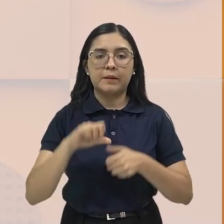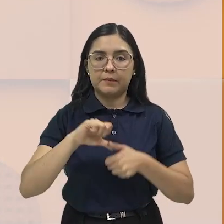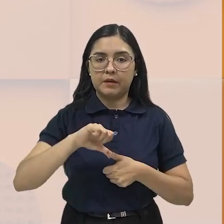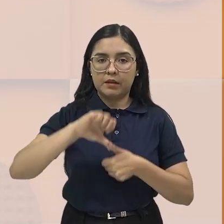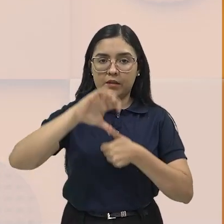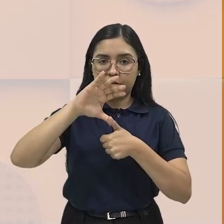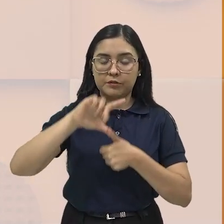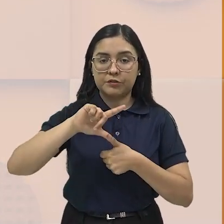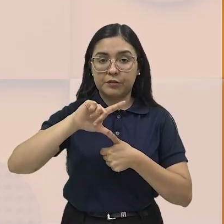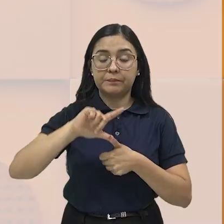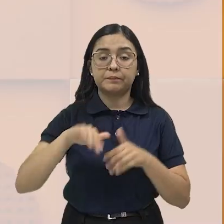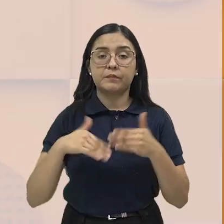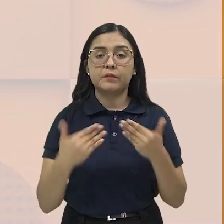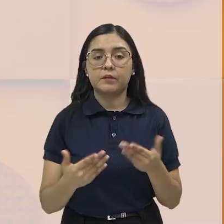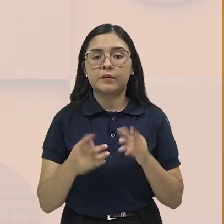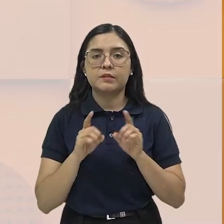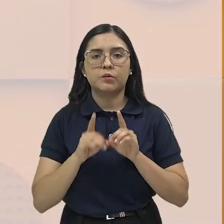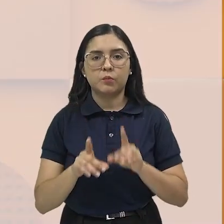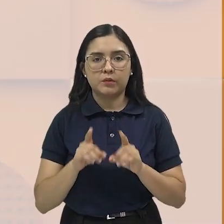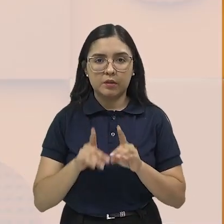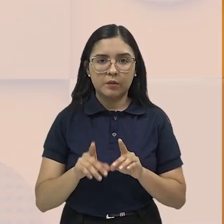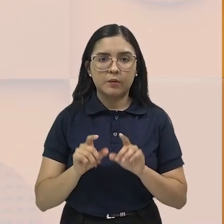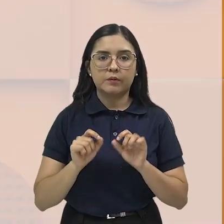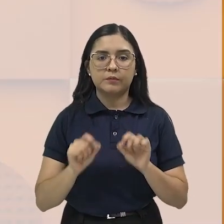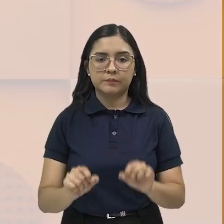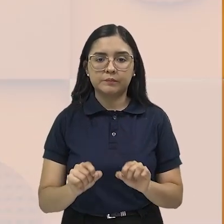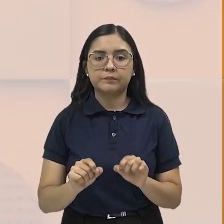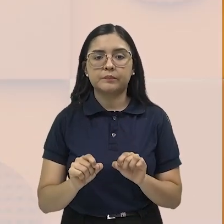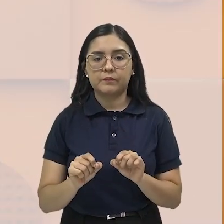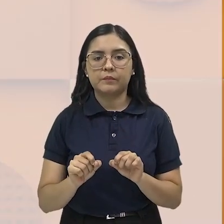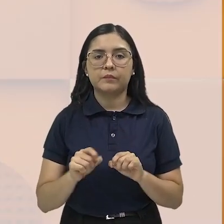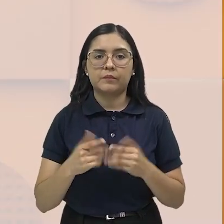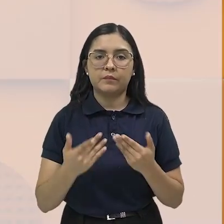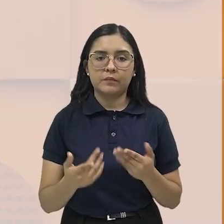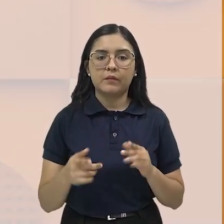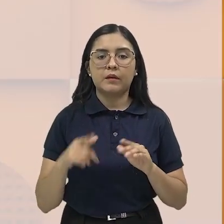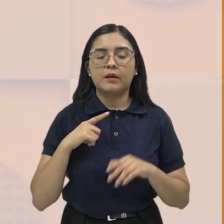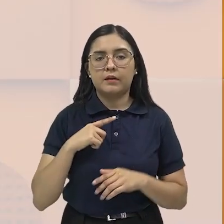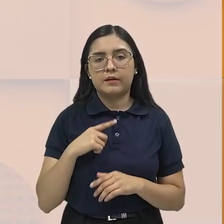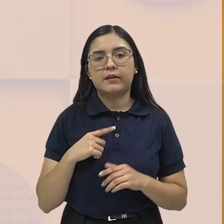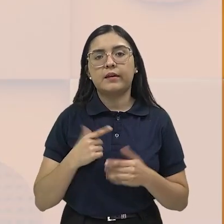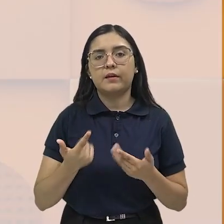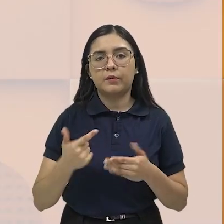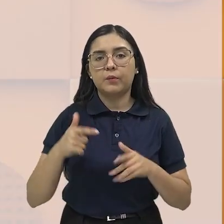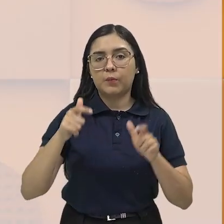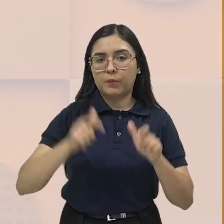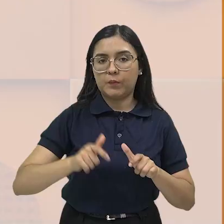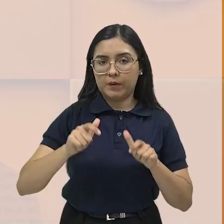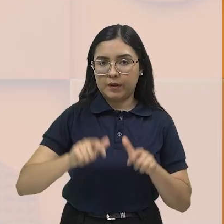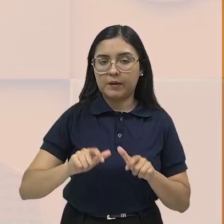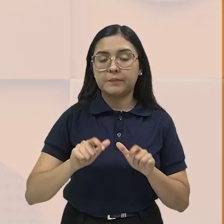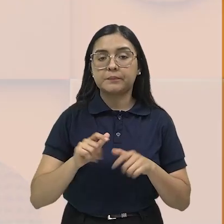Latina. E essa doutrina, a doutrina Truman, América para os americanos, pregava basicamente